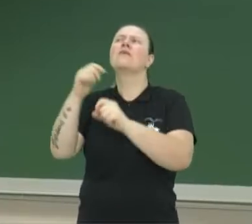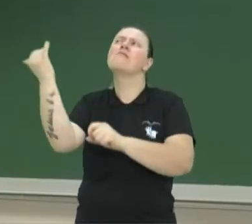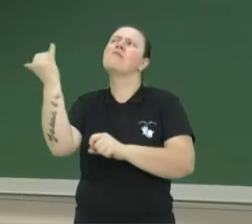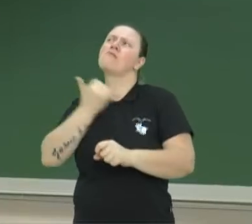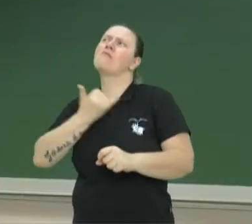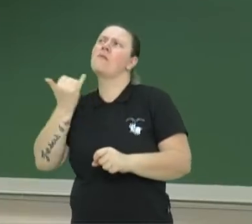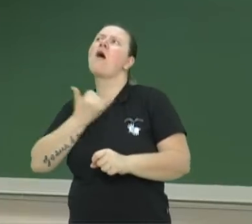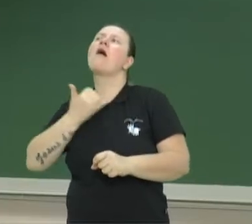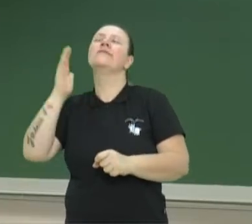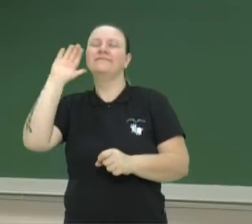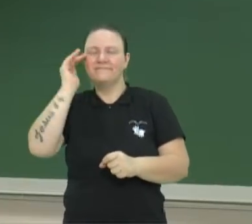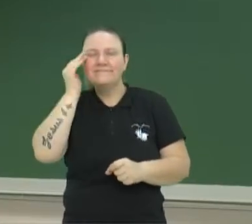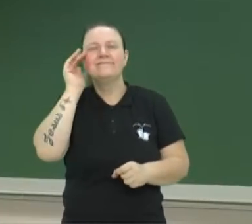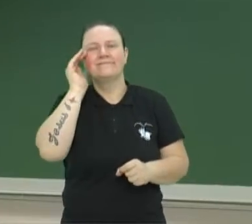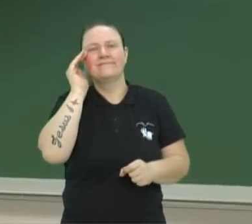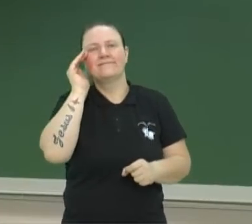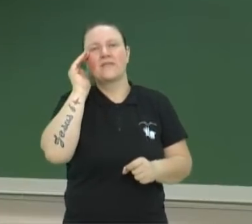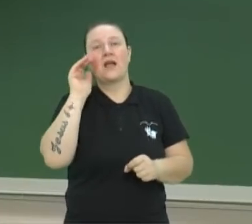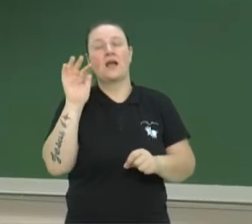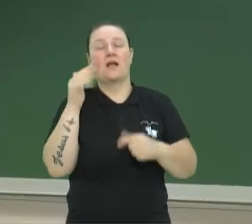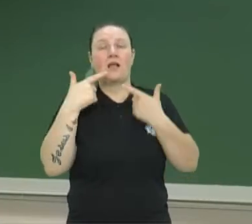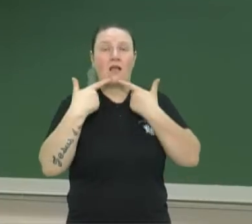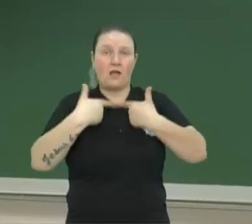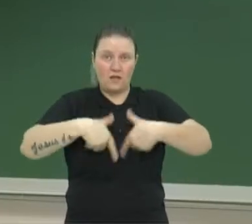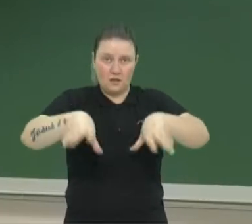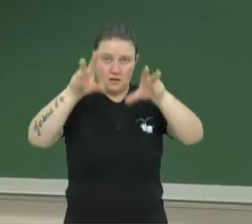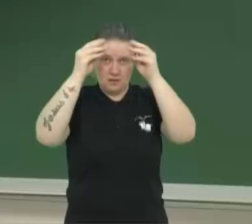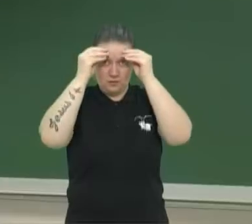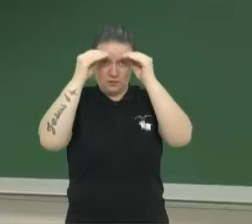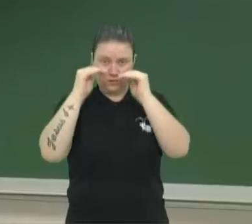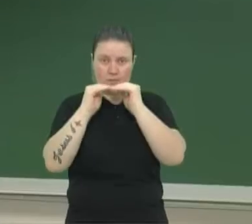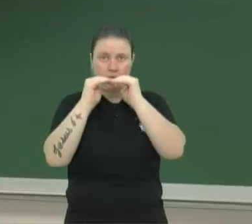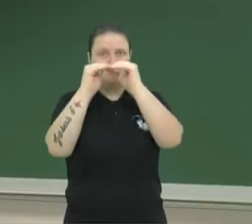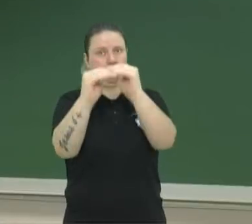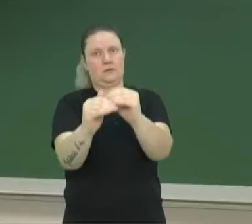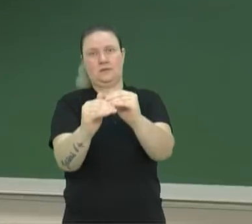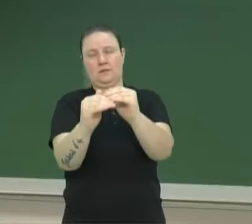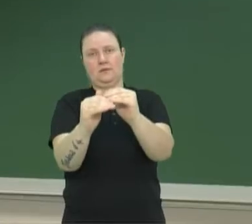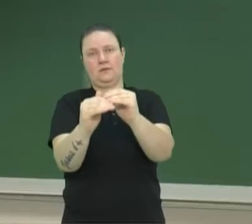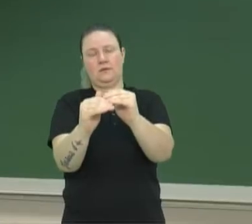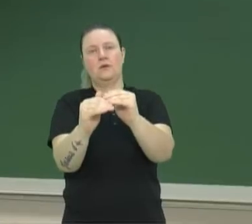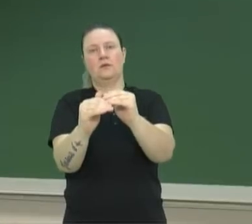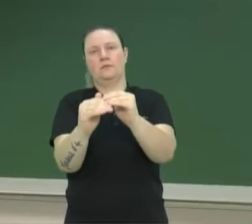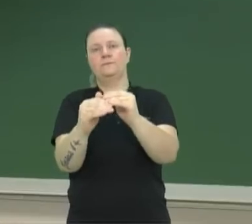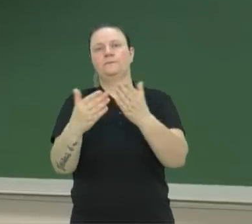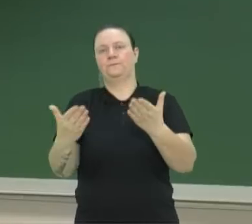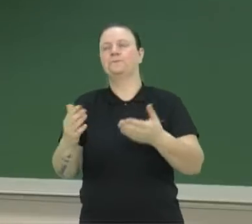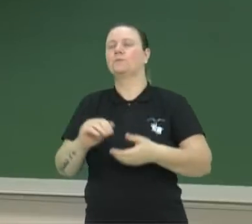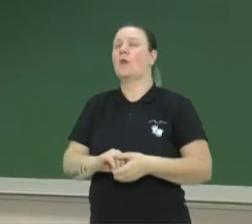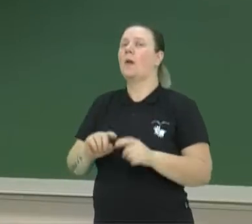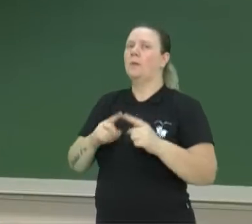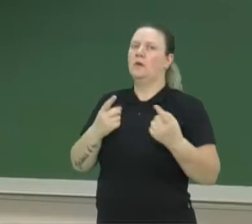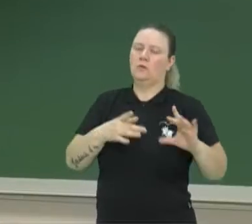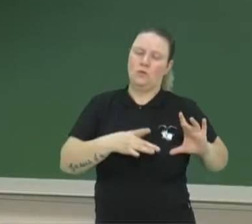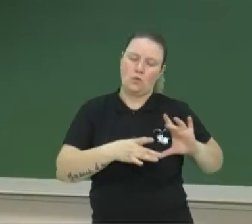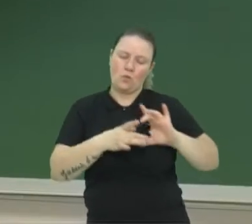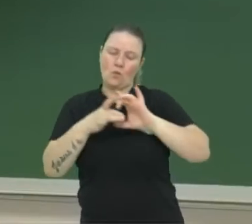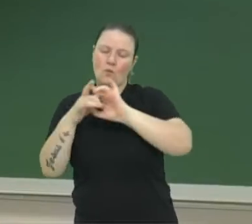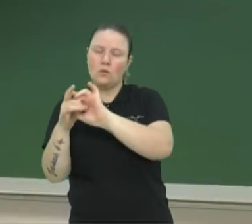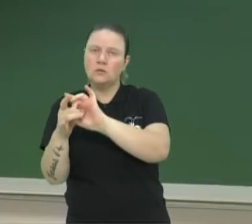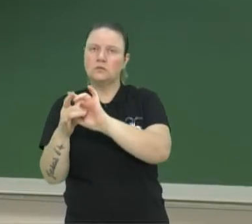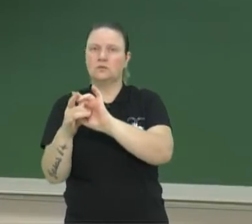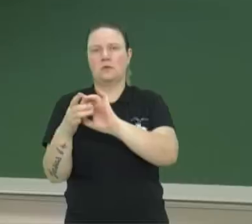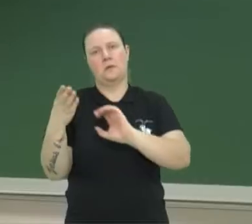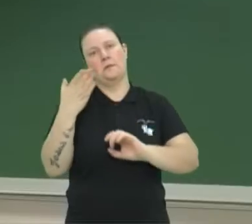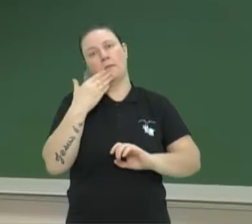forma, mesmo ela não sendo na linguagem padrão. Mas o ideal, claro, né? Para vários contextos é utilizar a norma padrão,